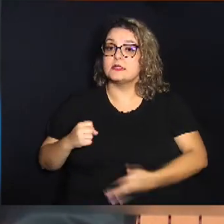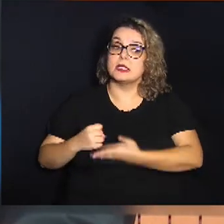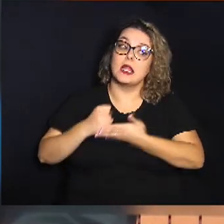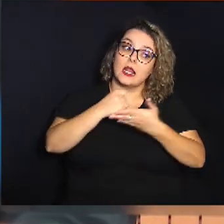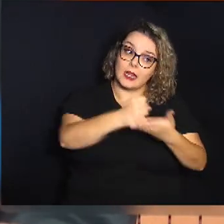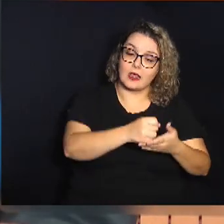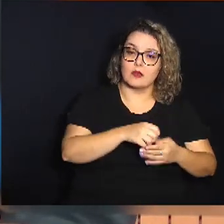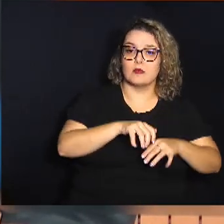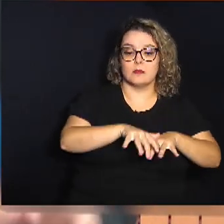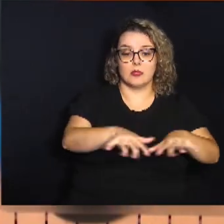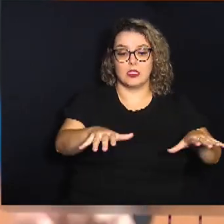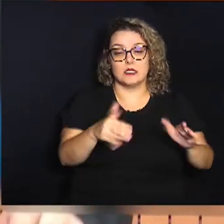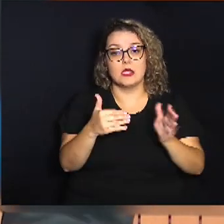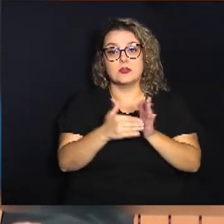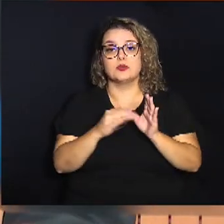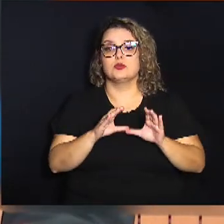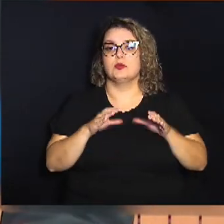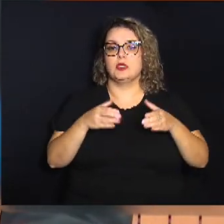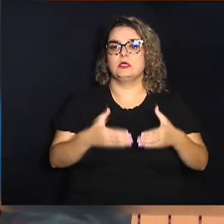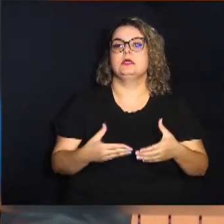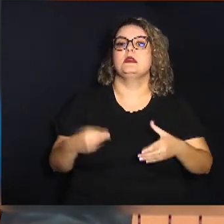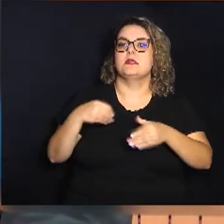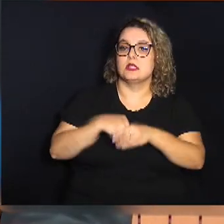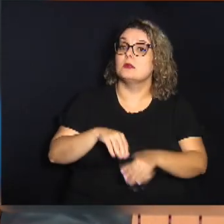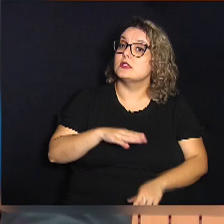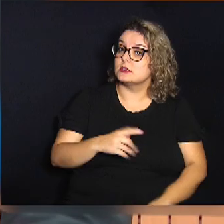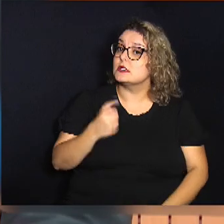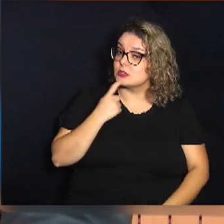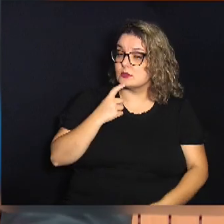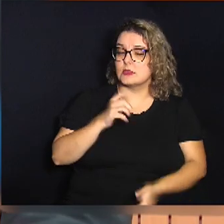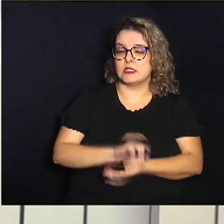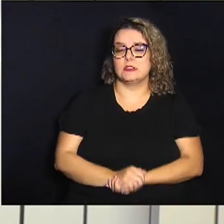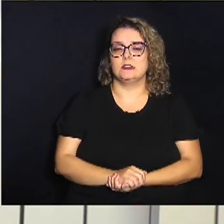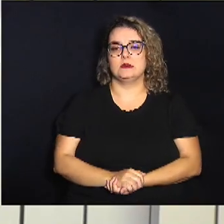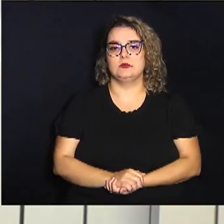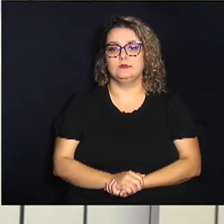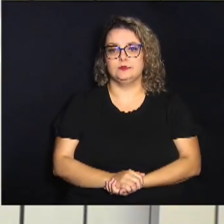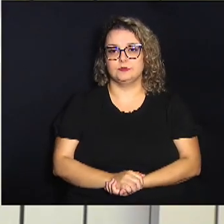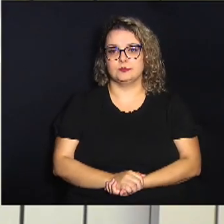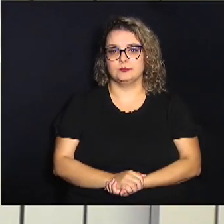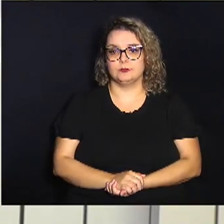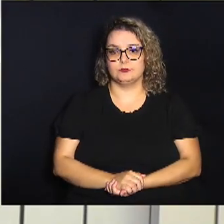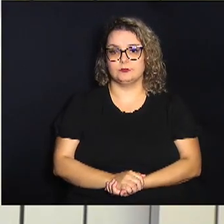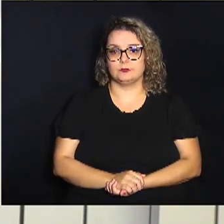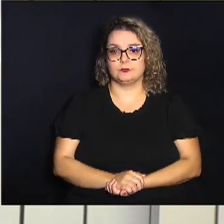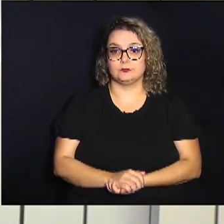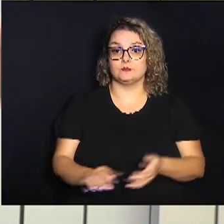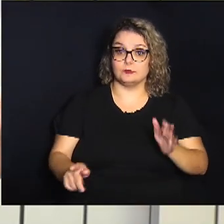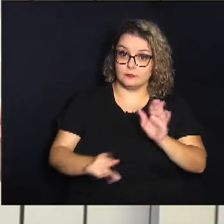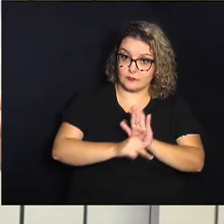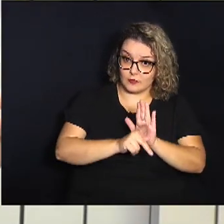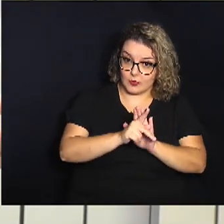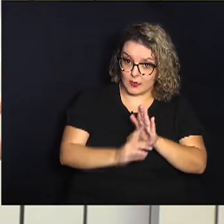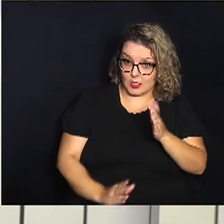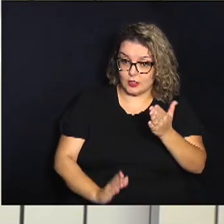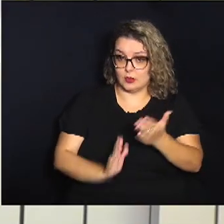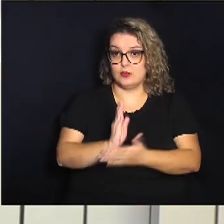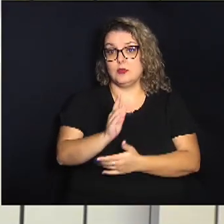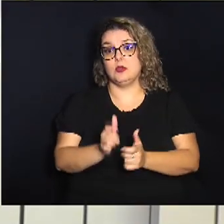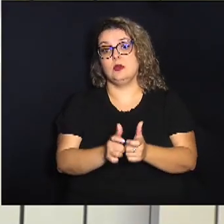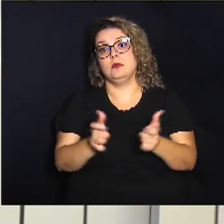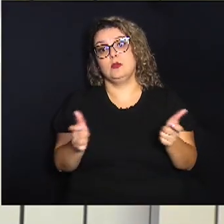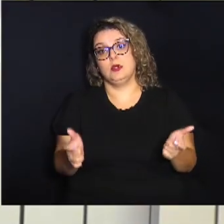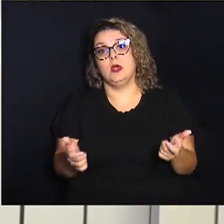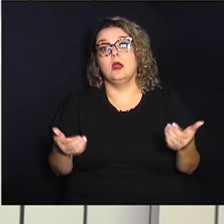últimas comunidades dentro da cidade de Campinas. O projeto aprovado pela maioria